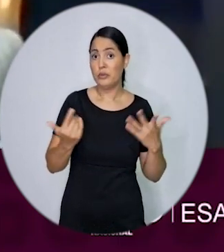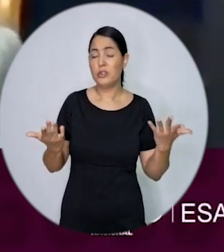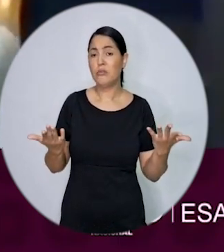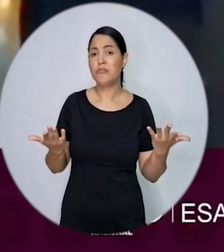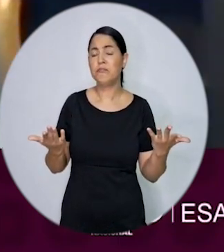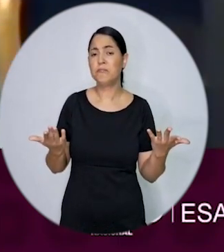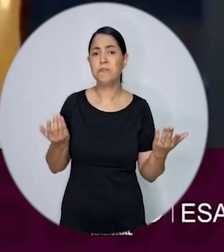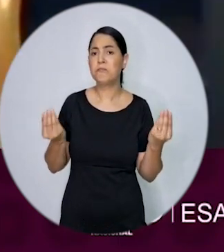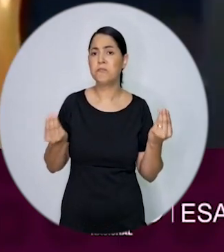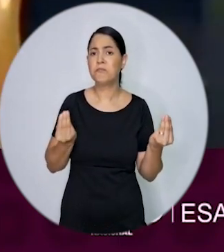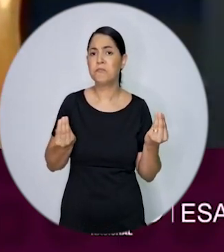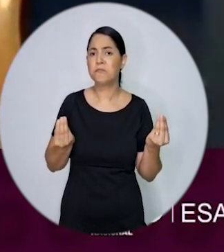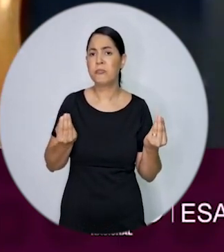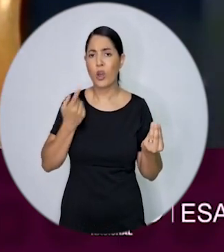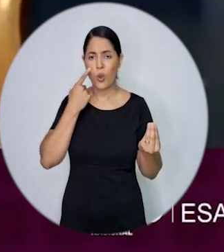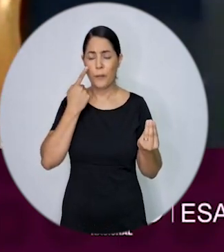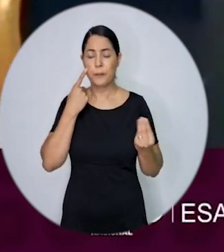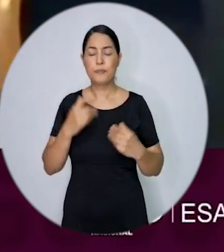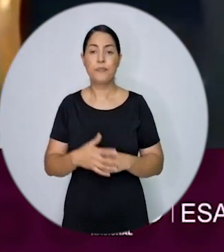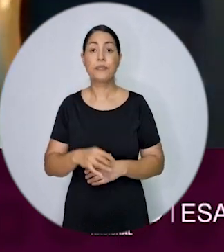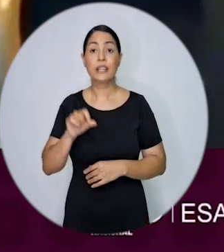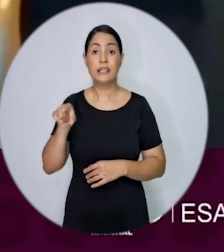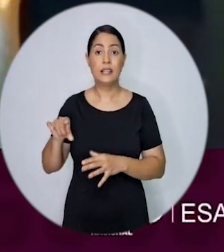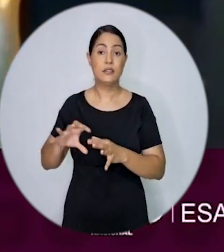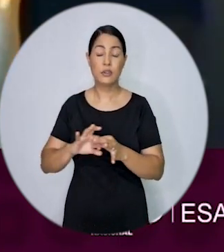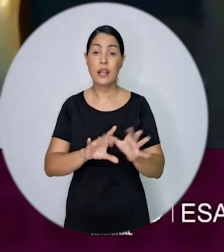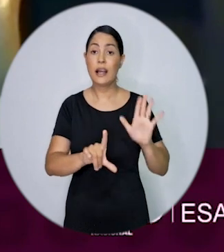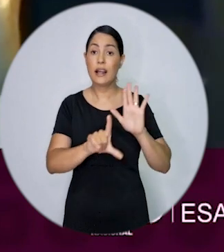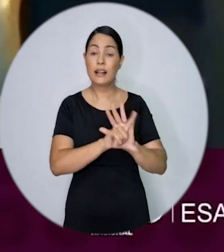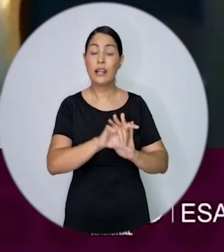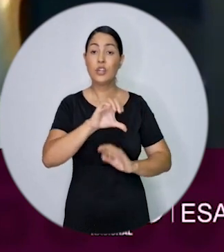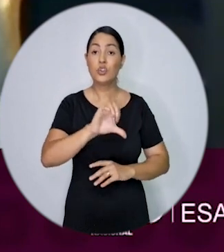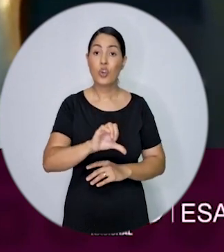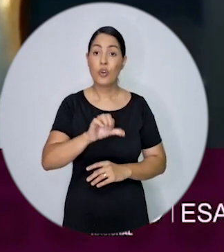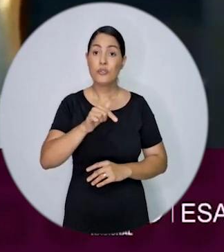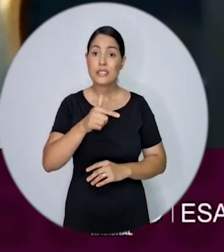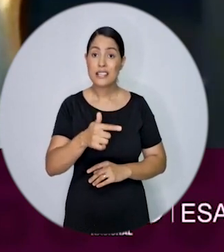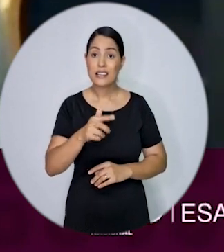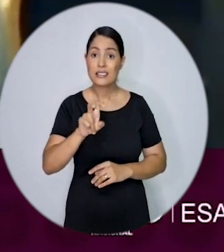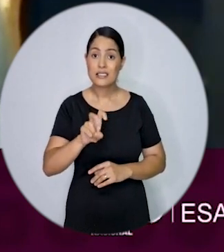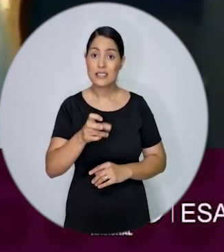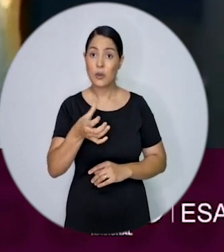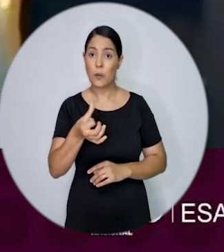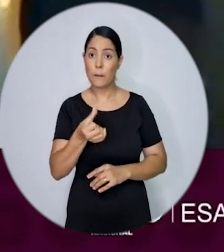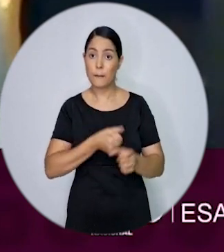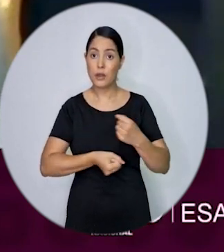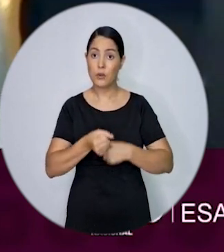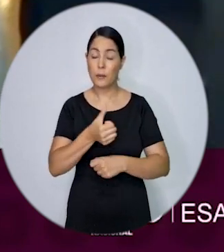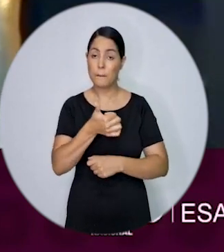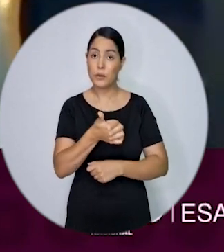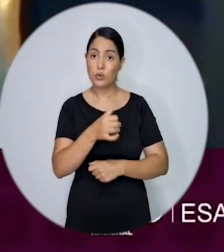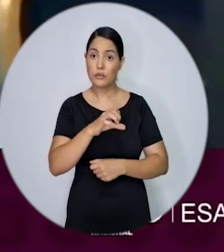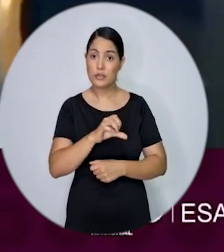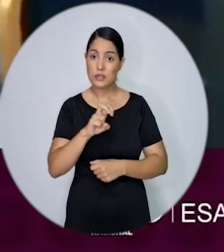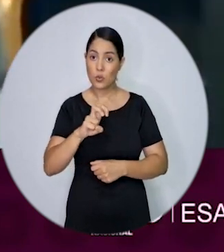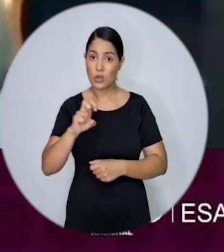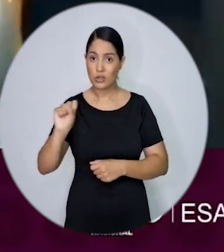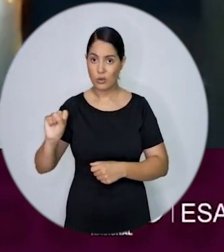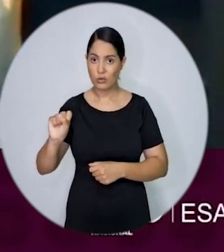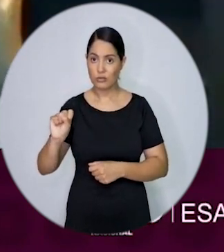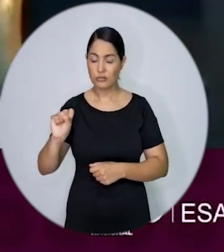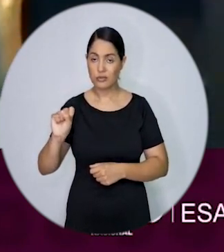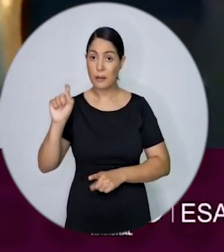Vejam, isso remonta à Lei 9756 de 1998. É uma lei de dezembro